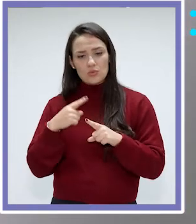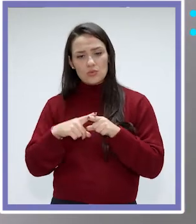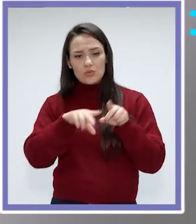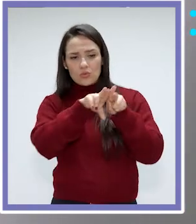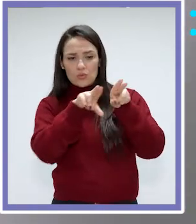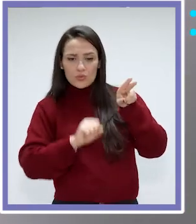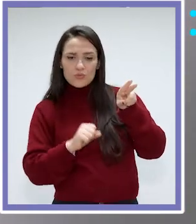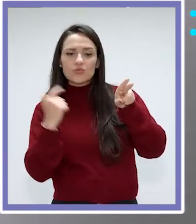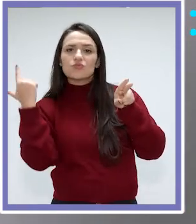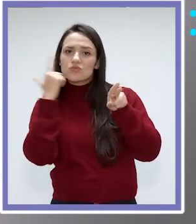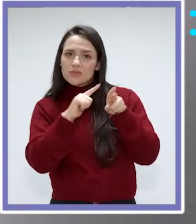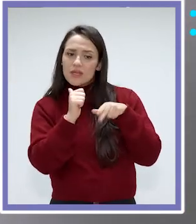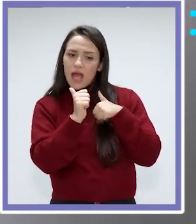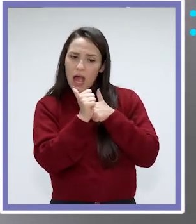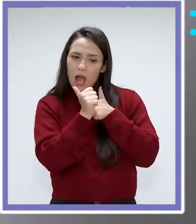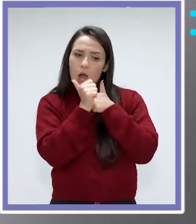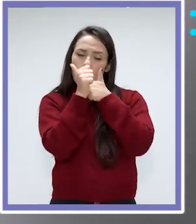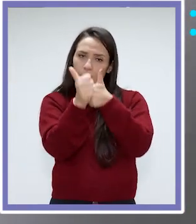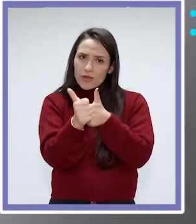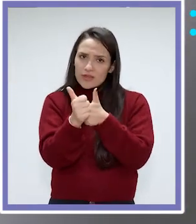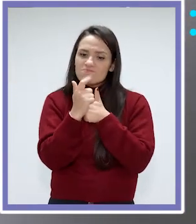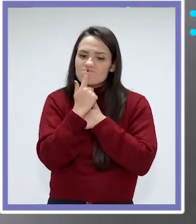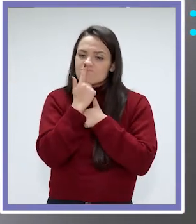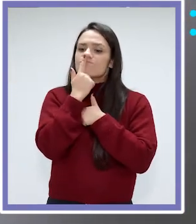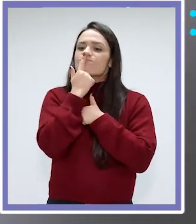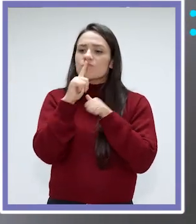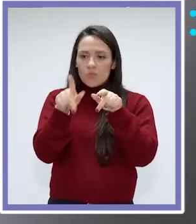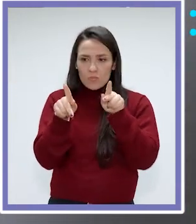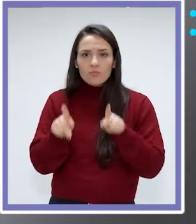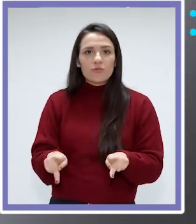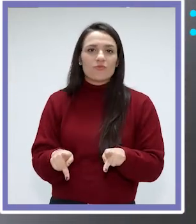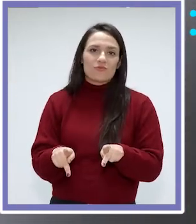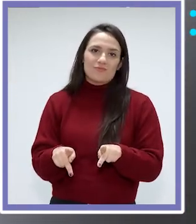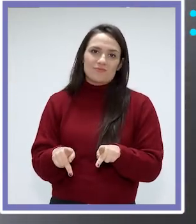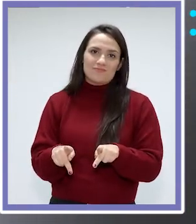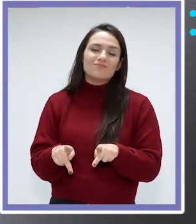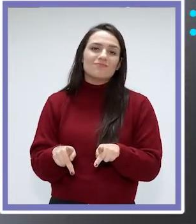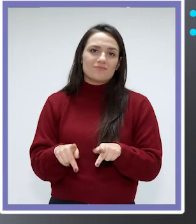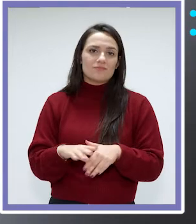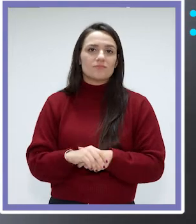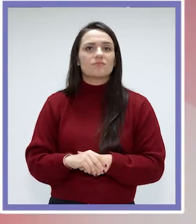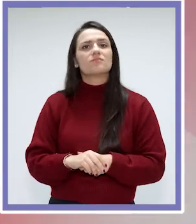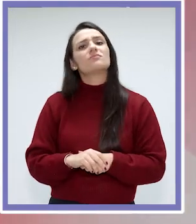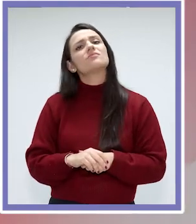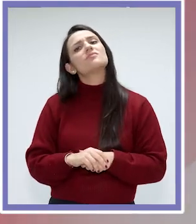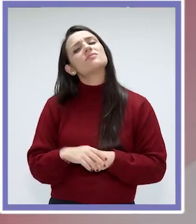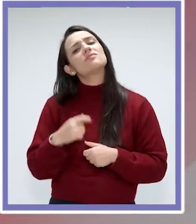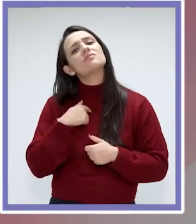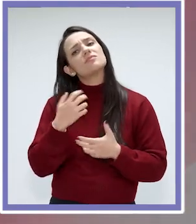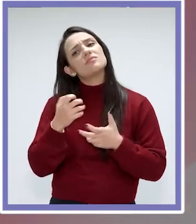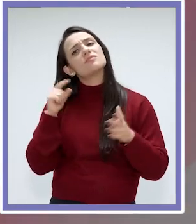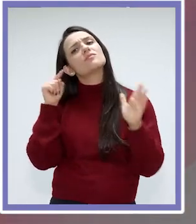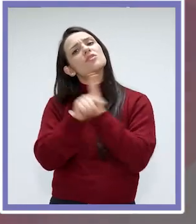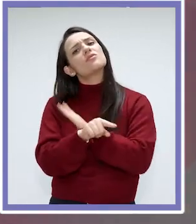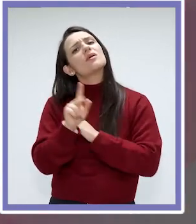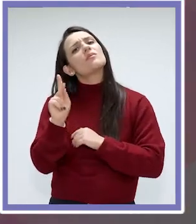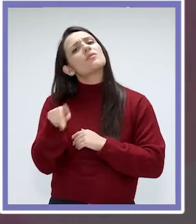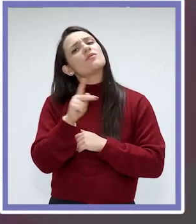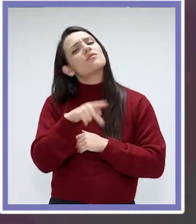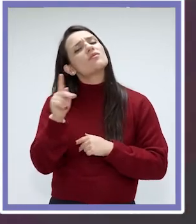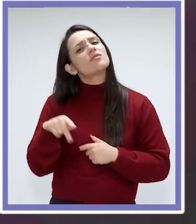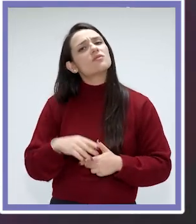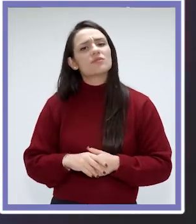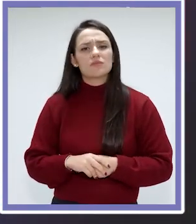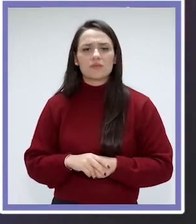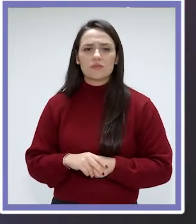estadual, com um olhar um pouco mais aproximado ao Estado que abriga, né? Eu queria fazer uma pergunta agora, é o seguinte, professora